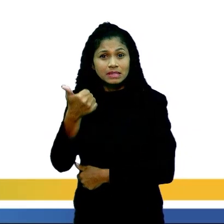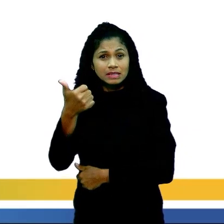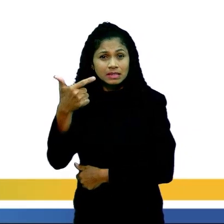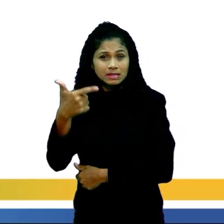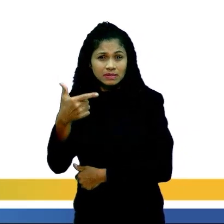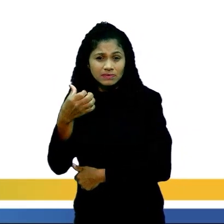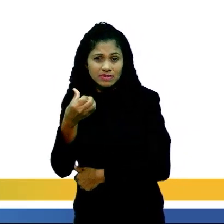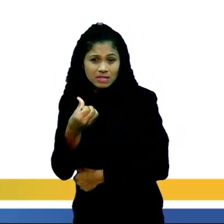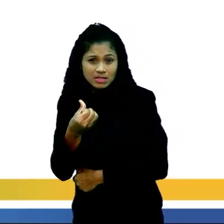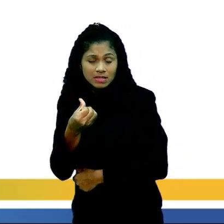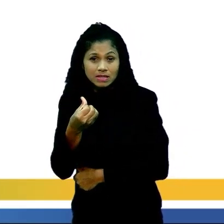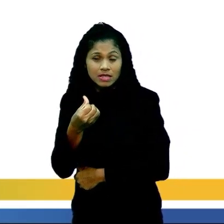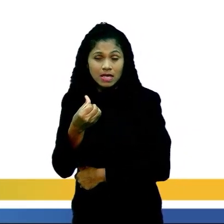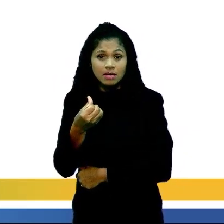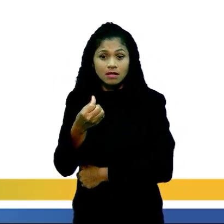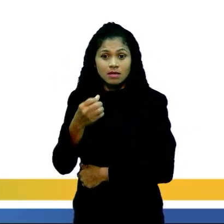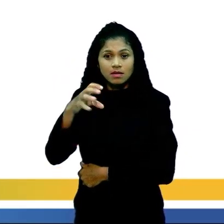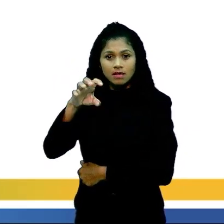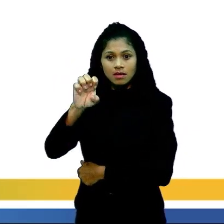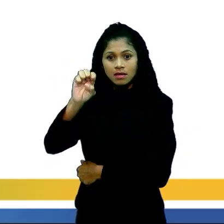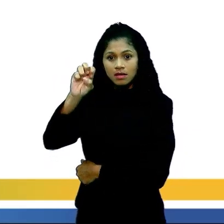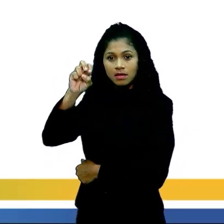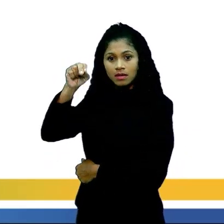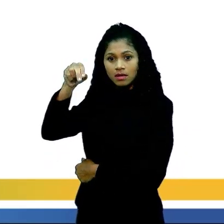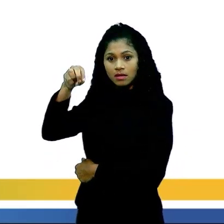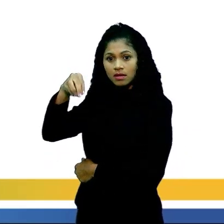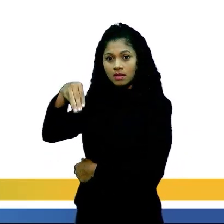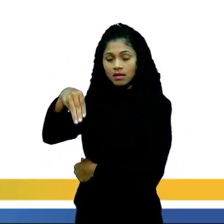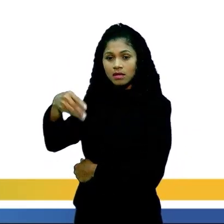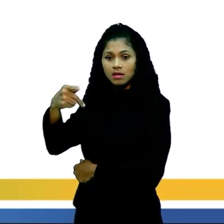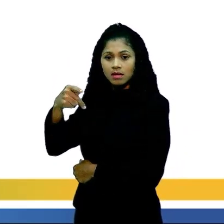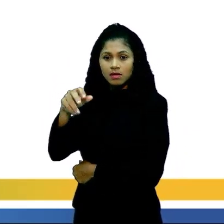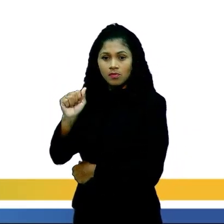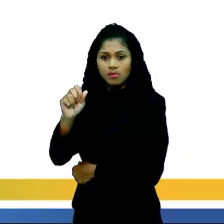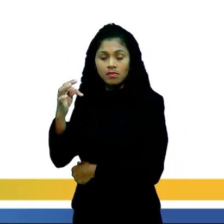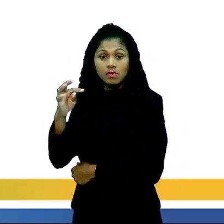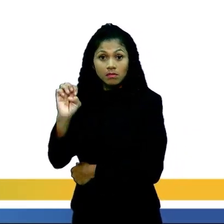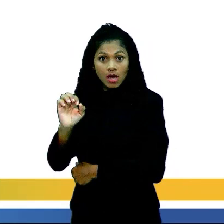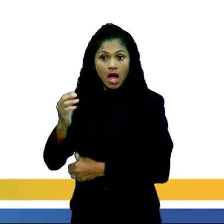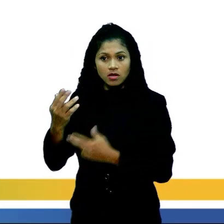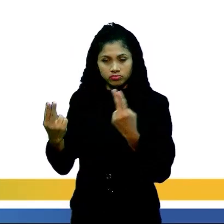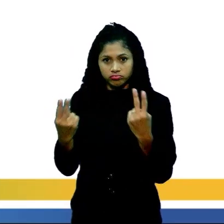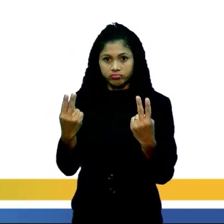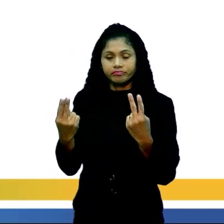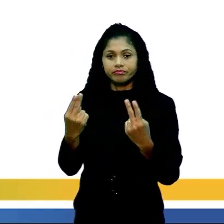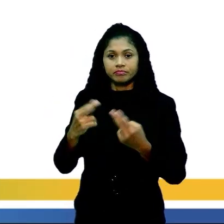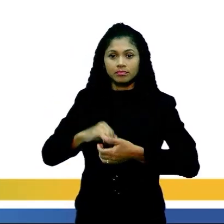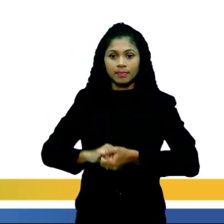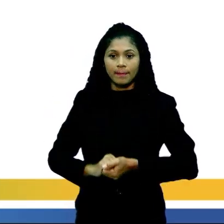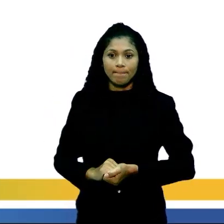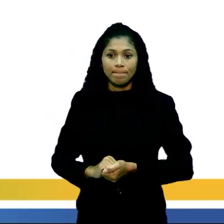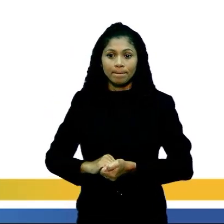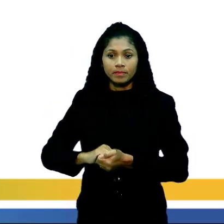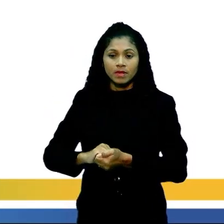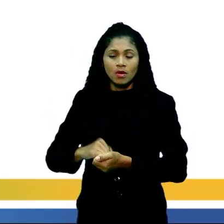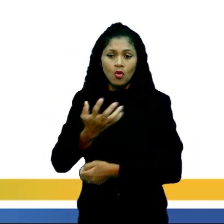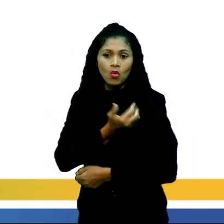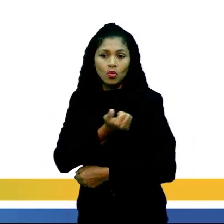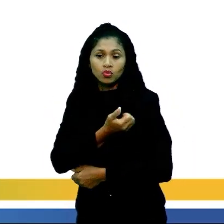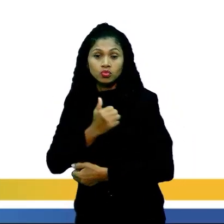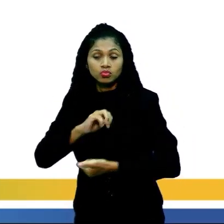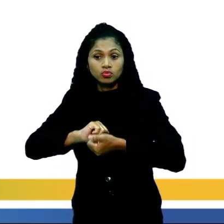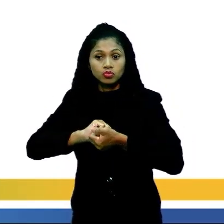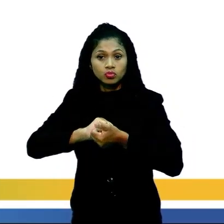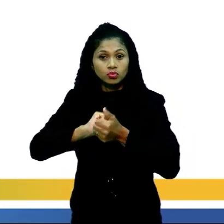de jogos em que houve ganhador é igual a... Então, observe aí. Nós temos aí